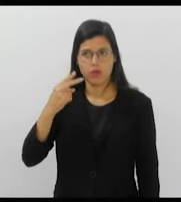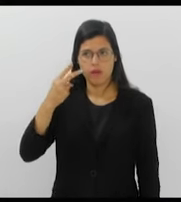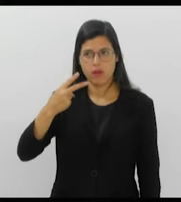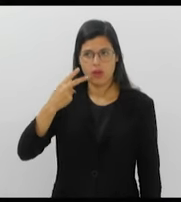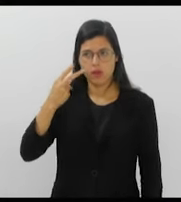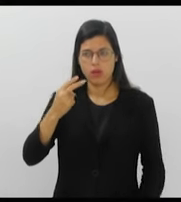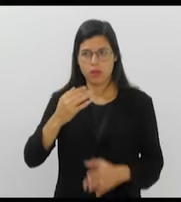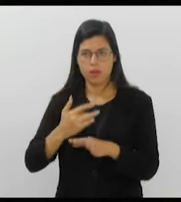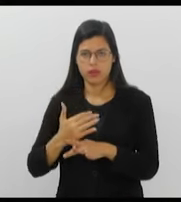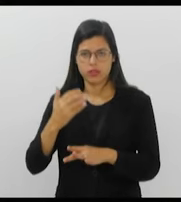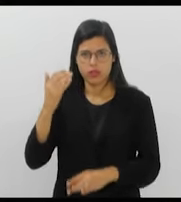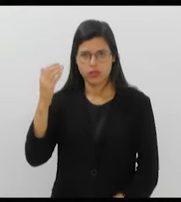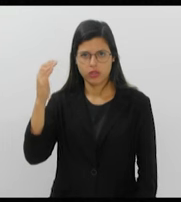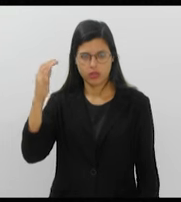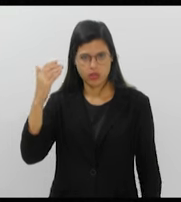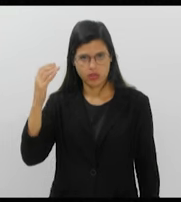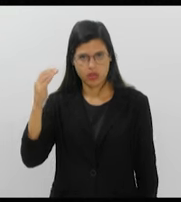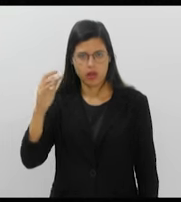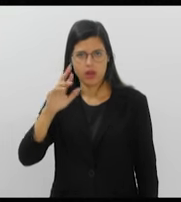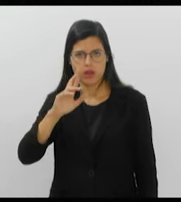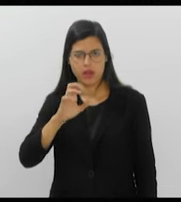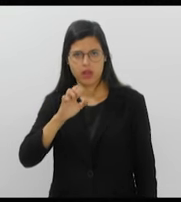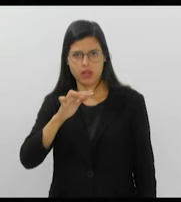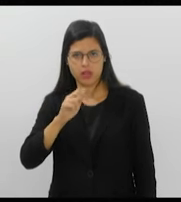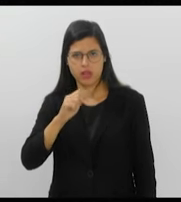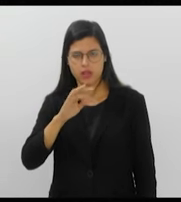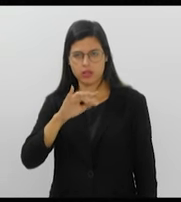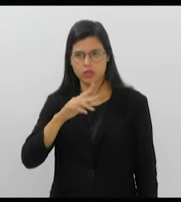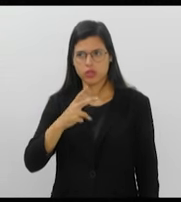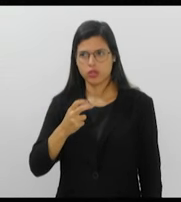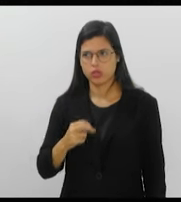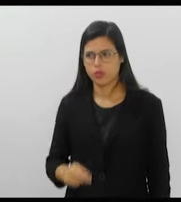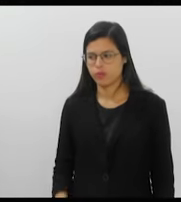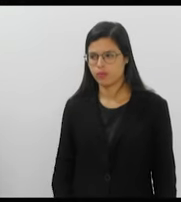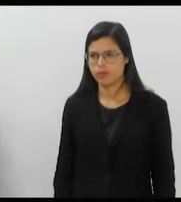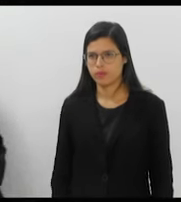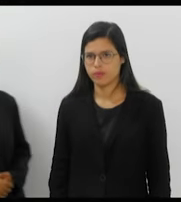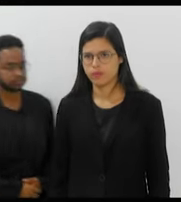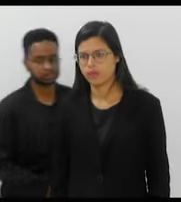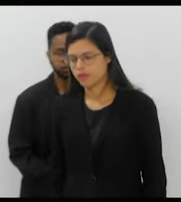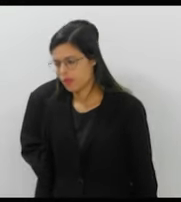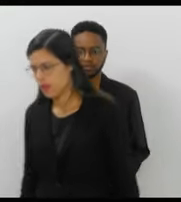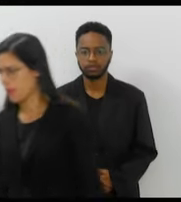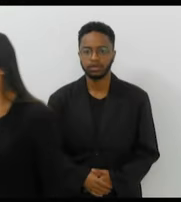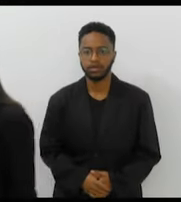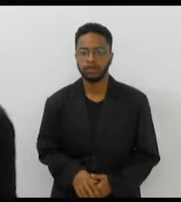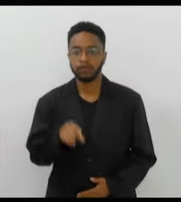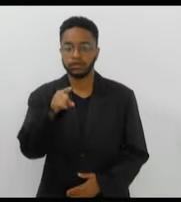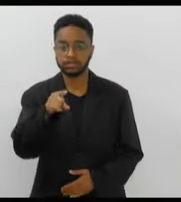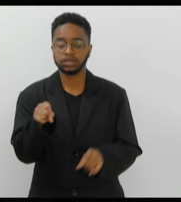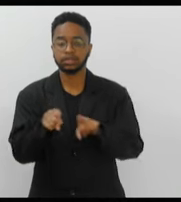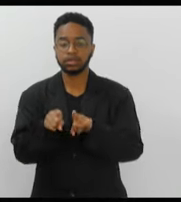Niterói, Renatinho, da Oficina. Você e Marcinho Cabeção,